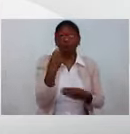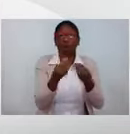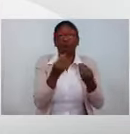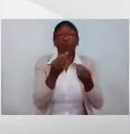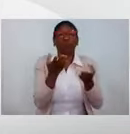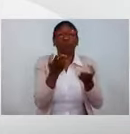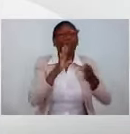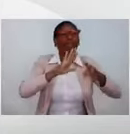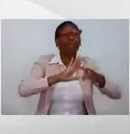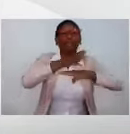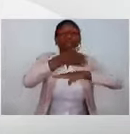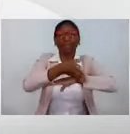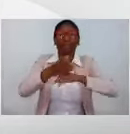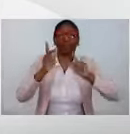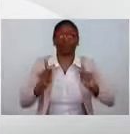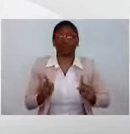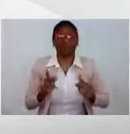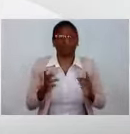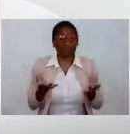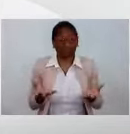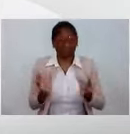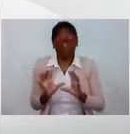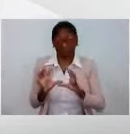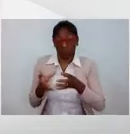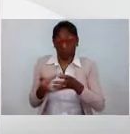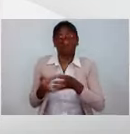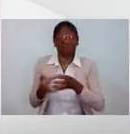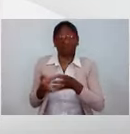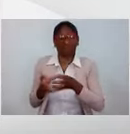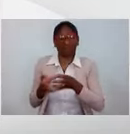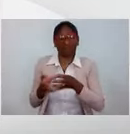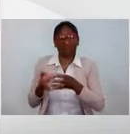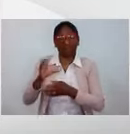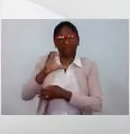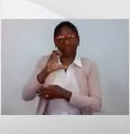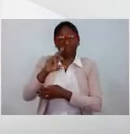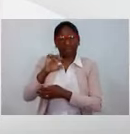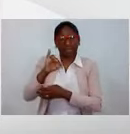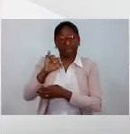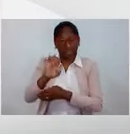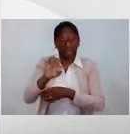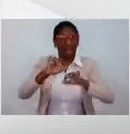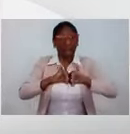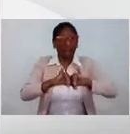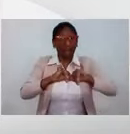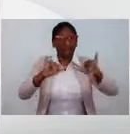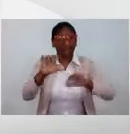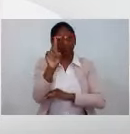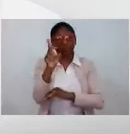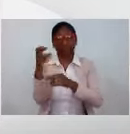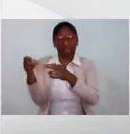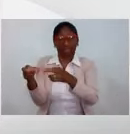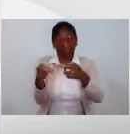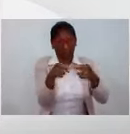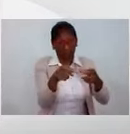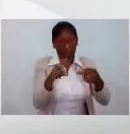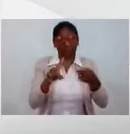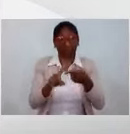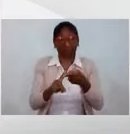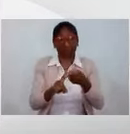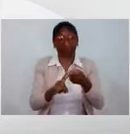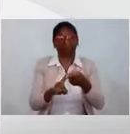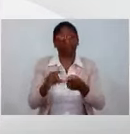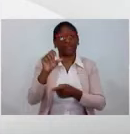para a população. O Gabinete de Crise, portanto, emite este alerta para 12 regiões, são elas as regiões de